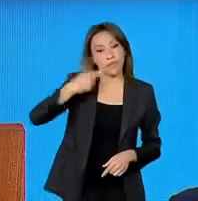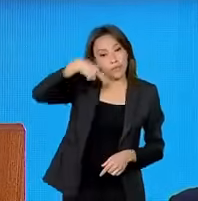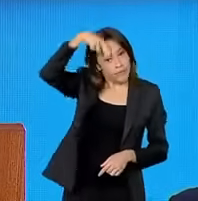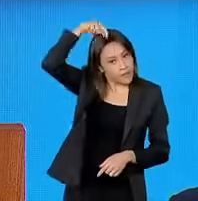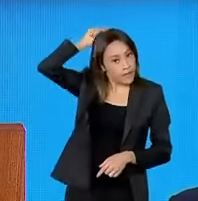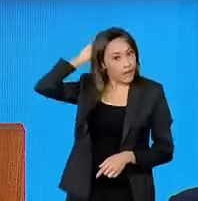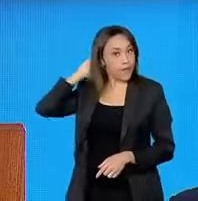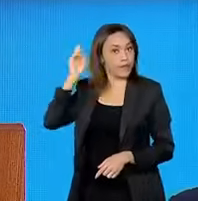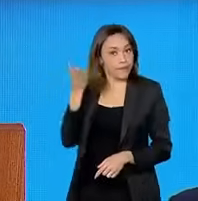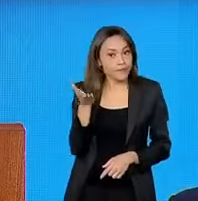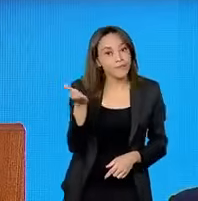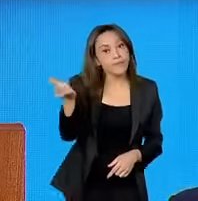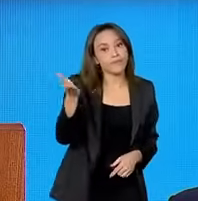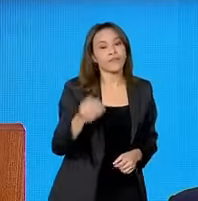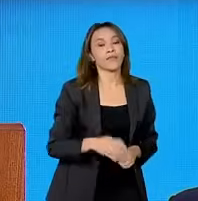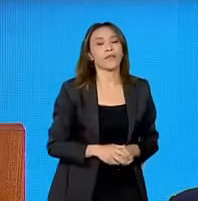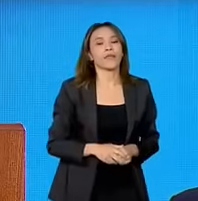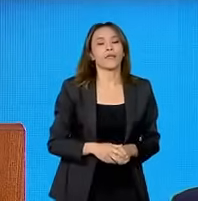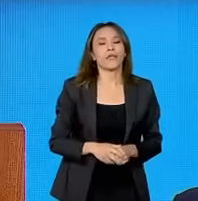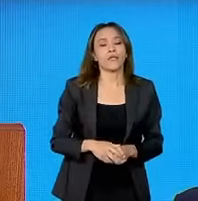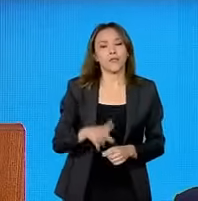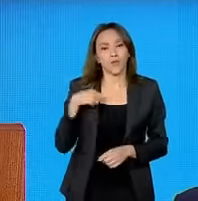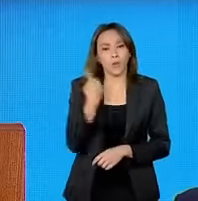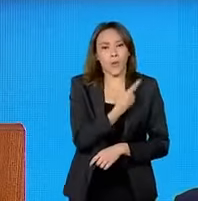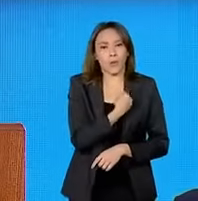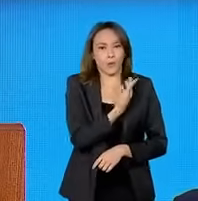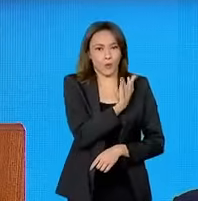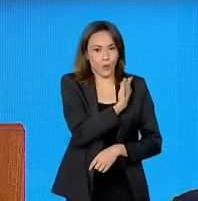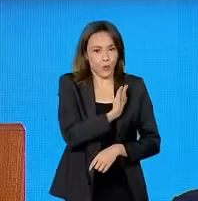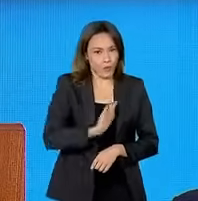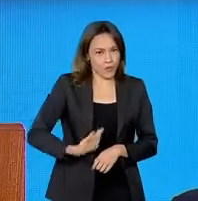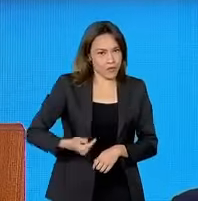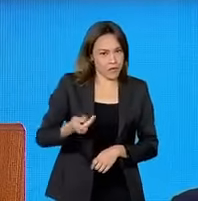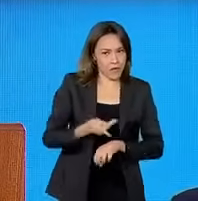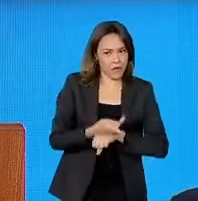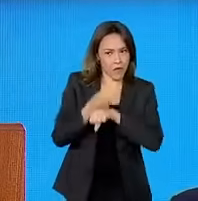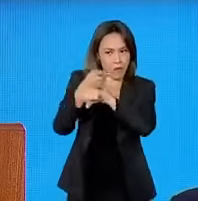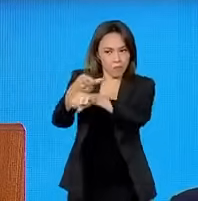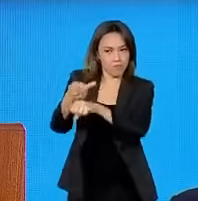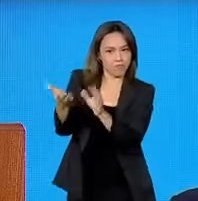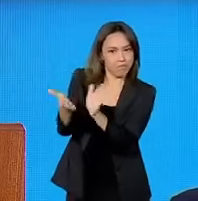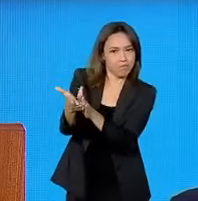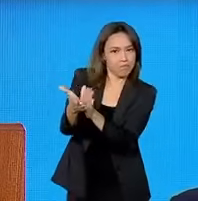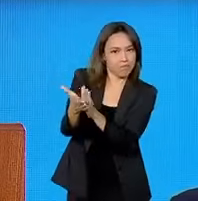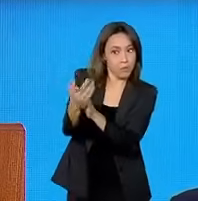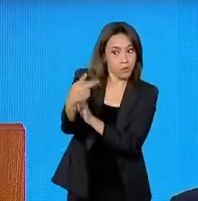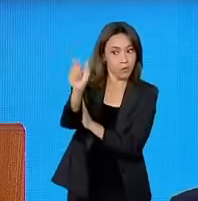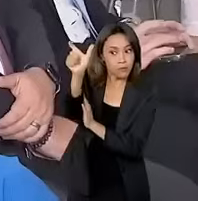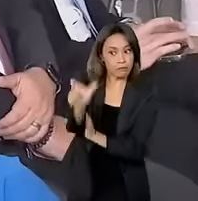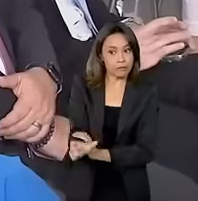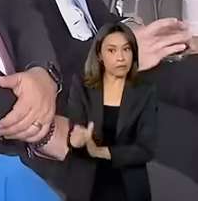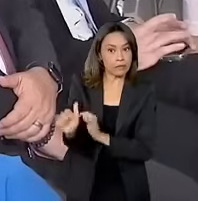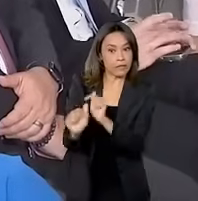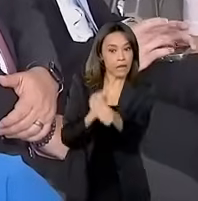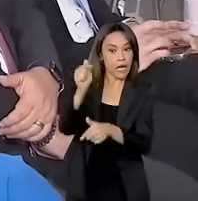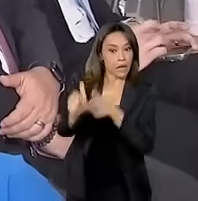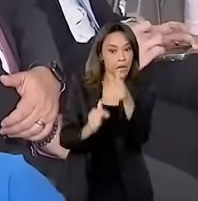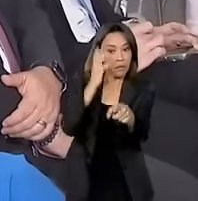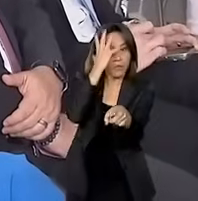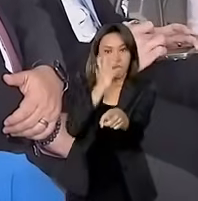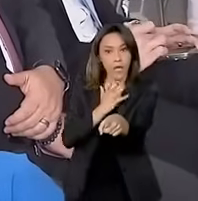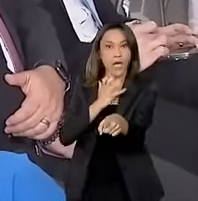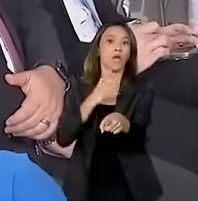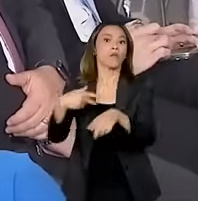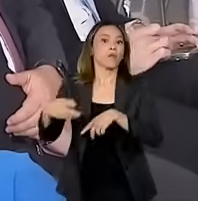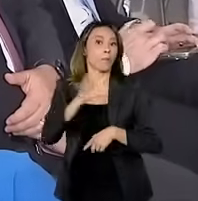da Igualdade Racial, que no nosso governo foi premiada, sabe, com o trabalho sério da Polícia Federal